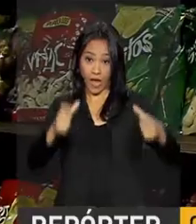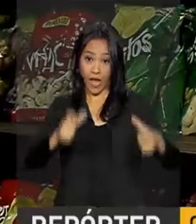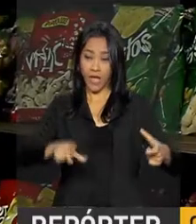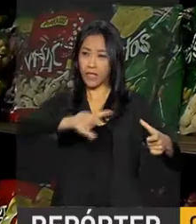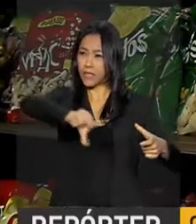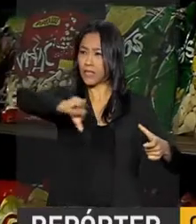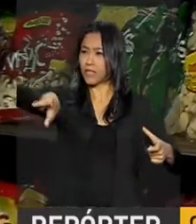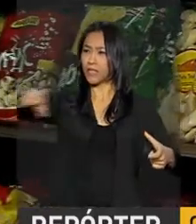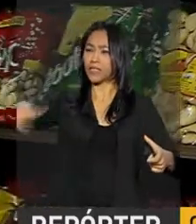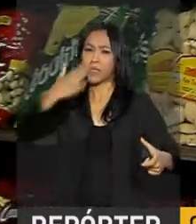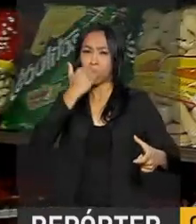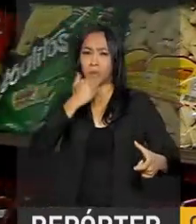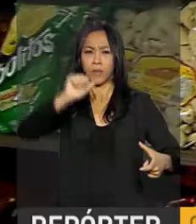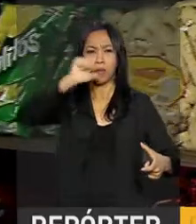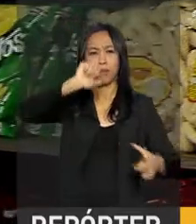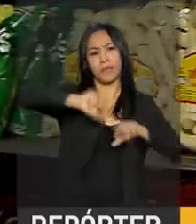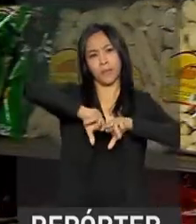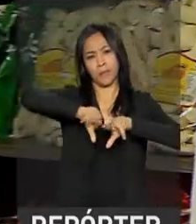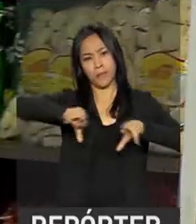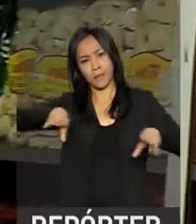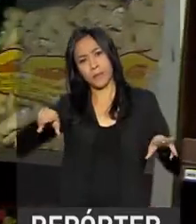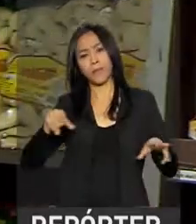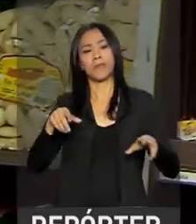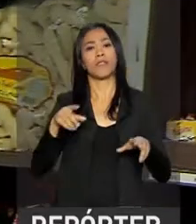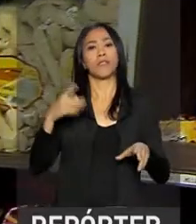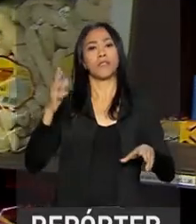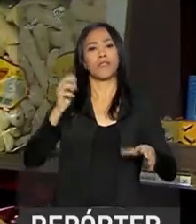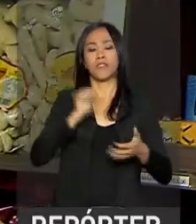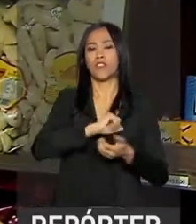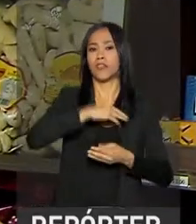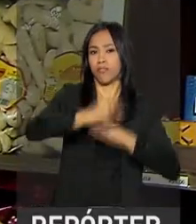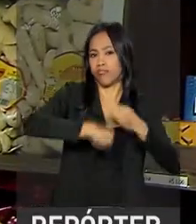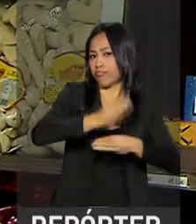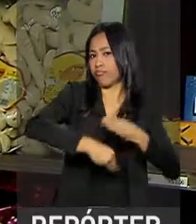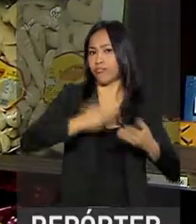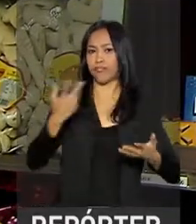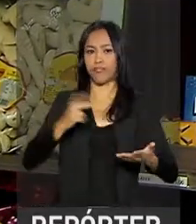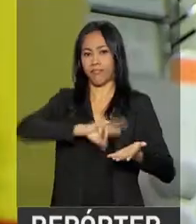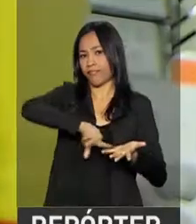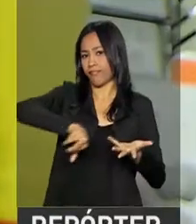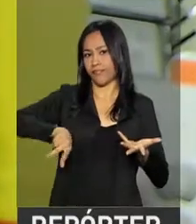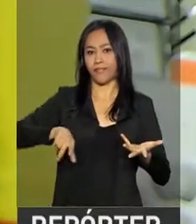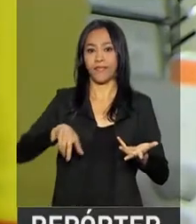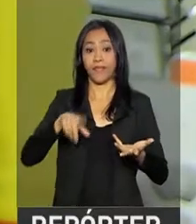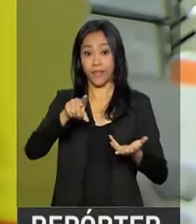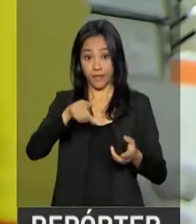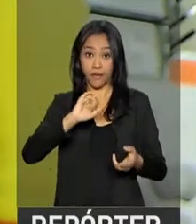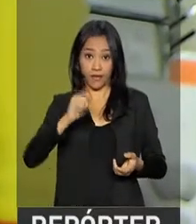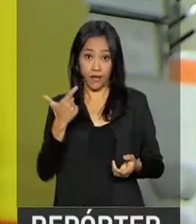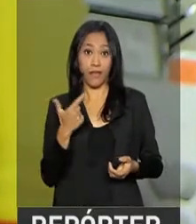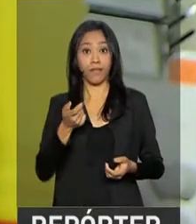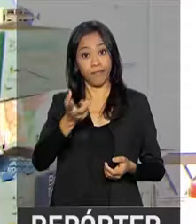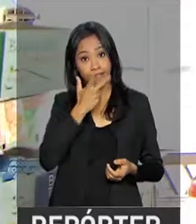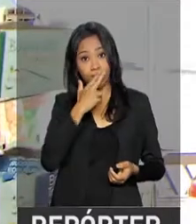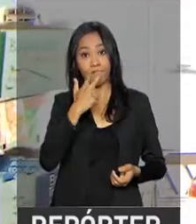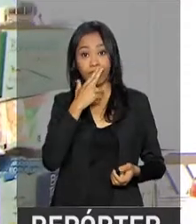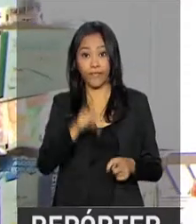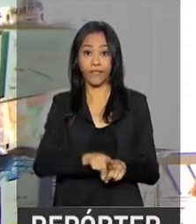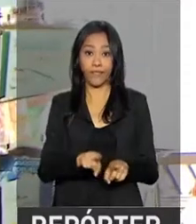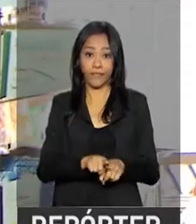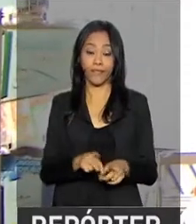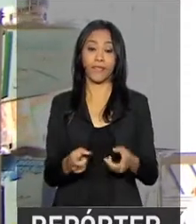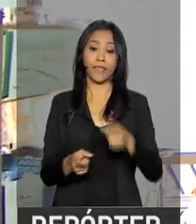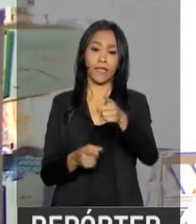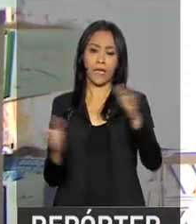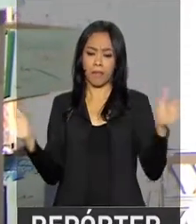bebidas alimentos e até produtos de higiene e limpeza e eletrônicos e claro cigarros como o